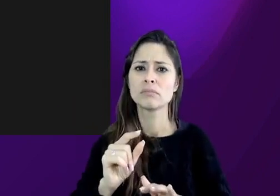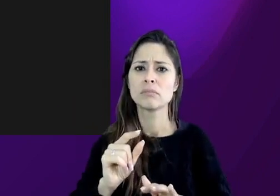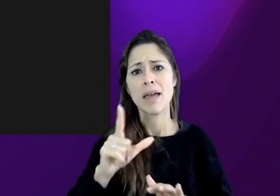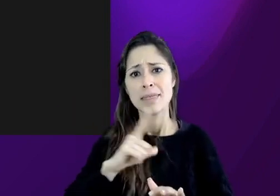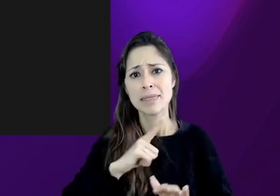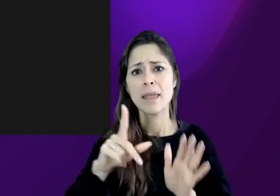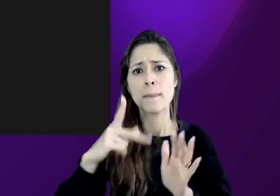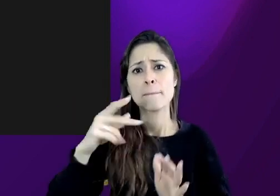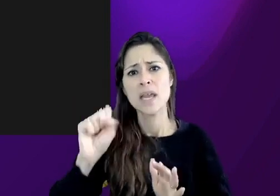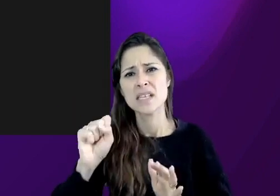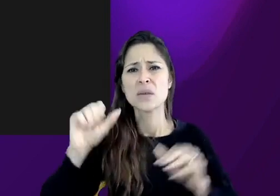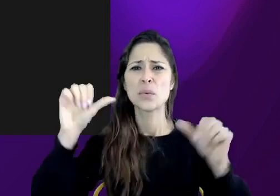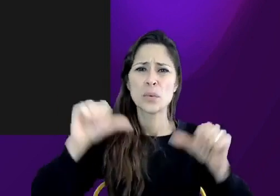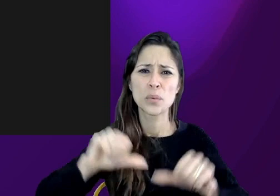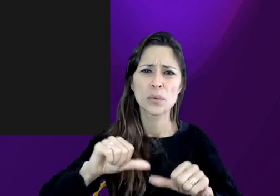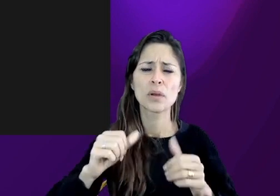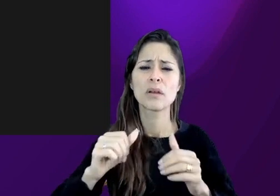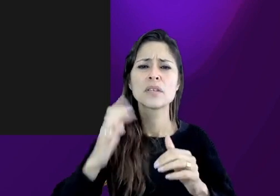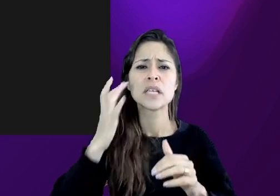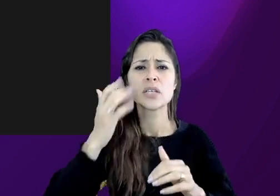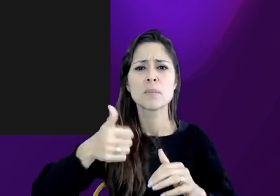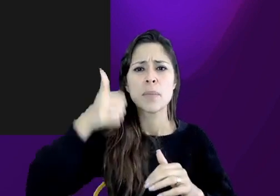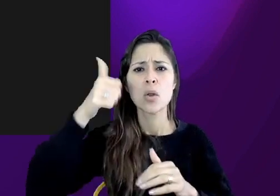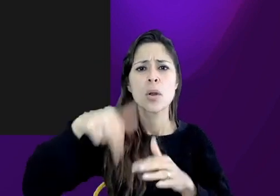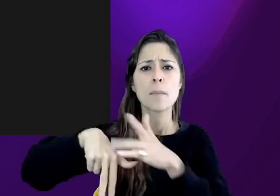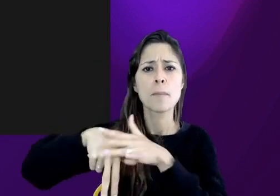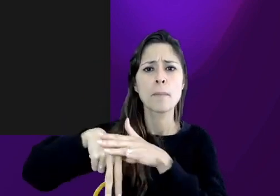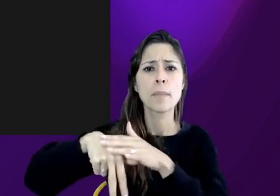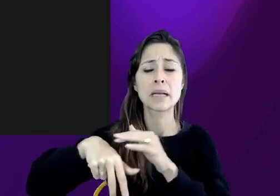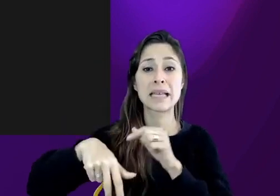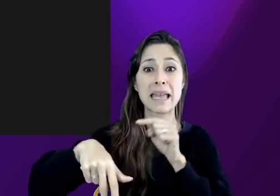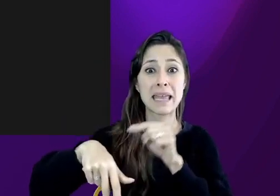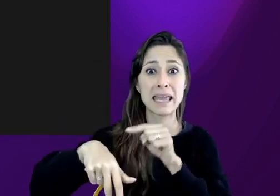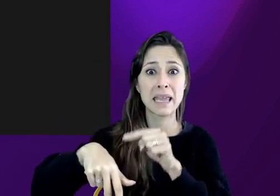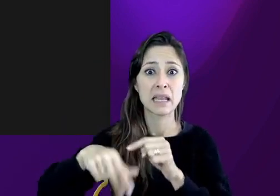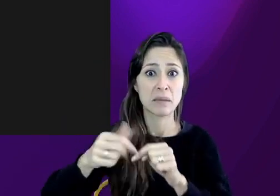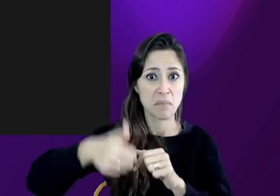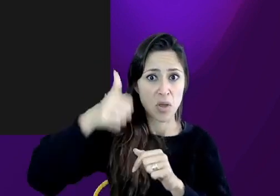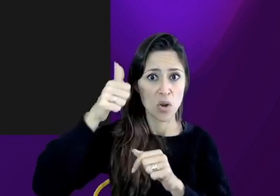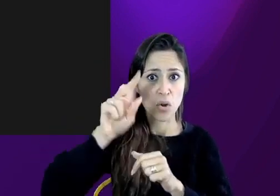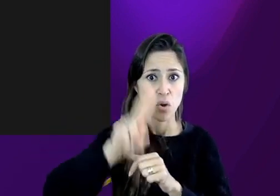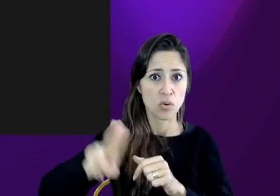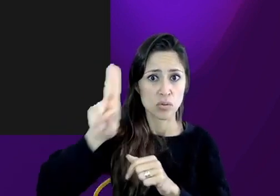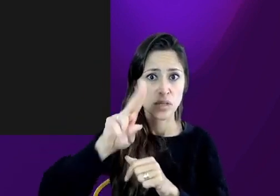pré-operatório ruim, você daria preferência nesse paciente, mesmo sendo Sievert 3, a fazer o cross para ele?